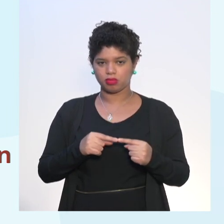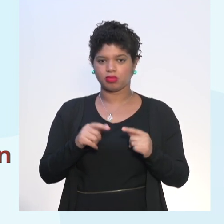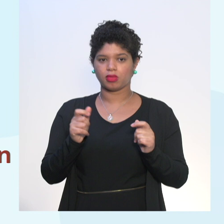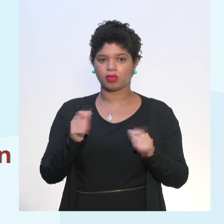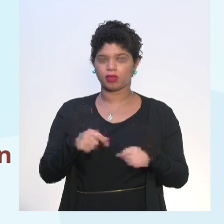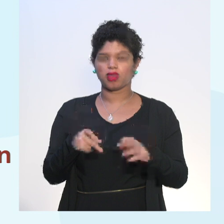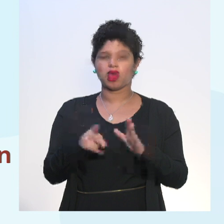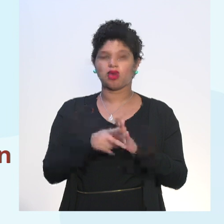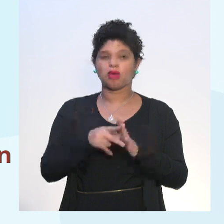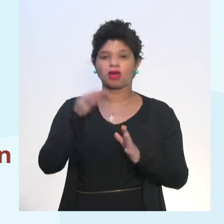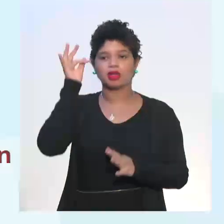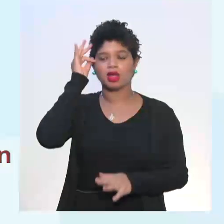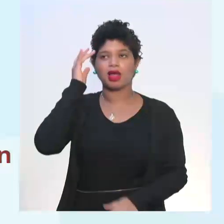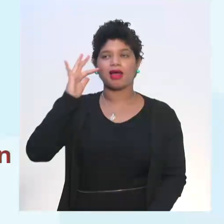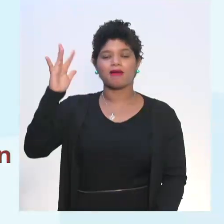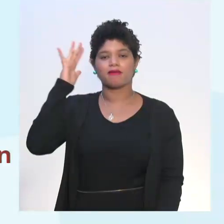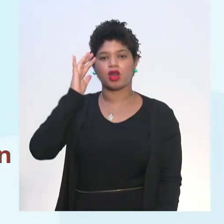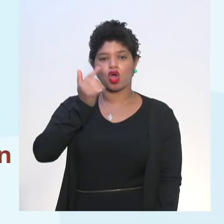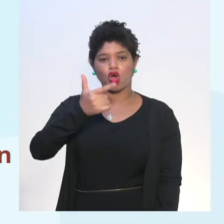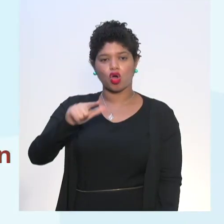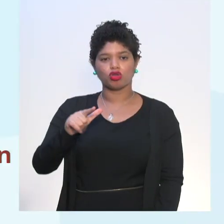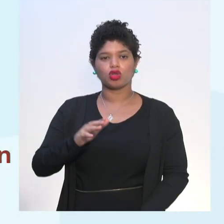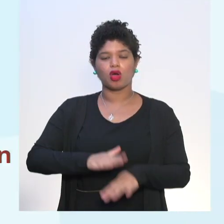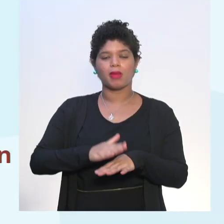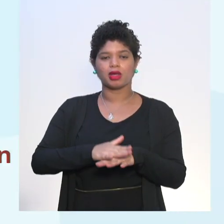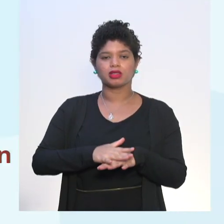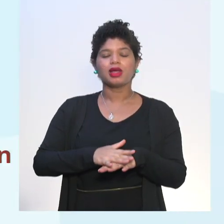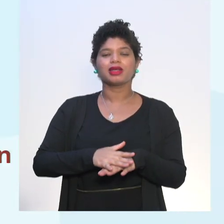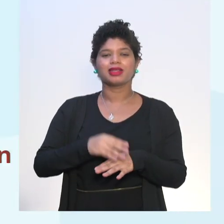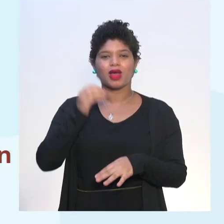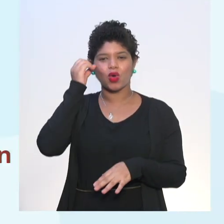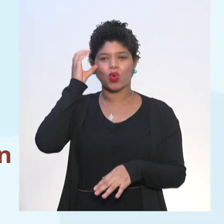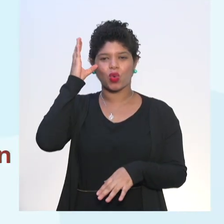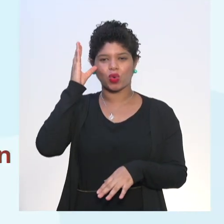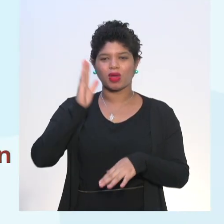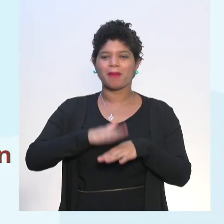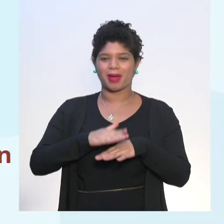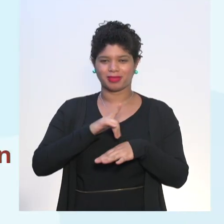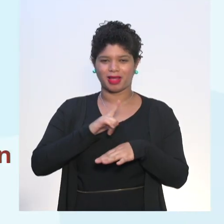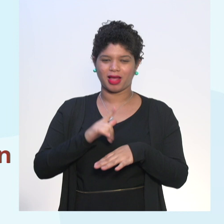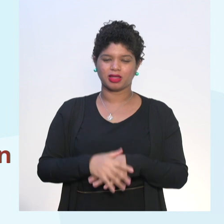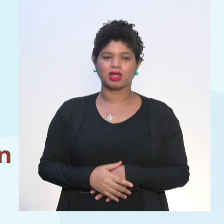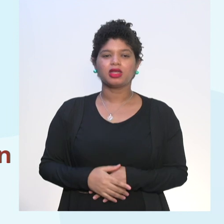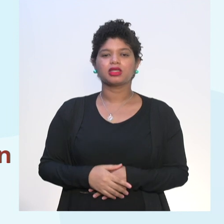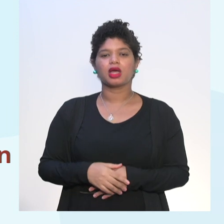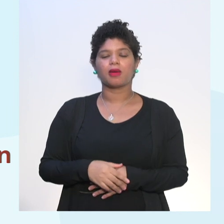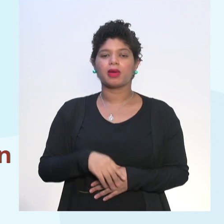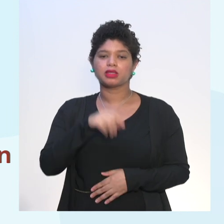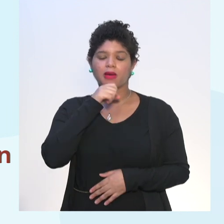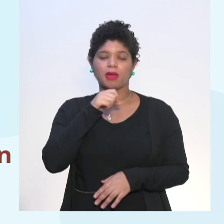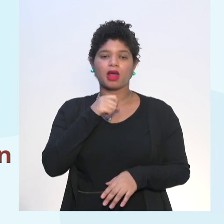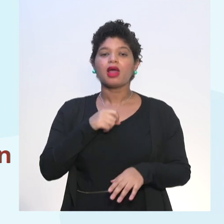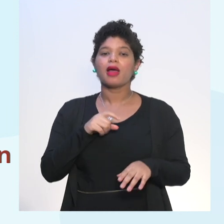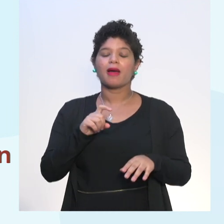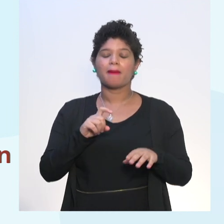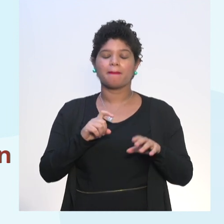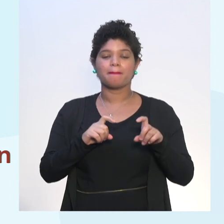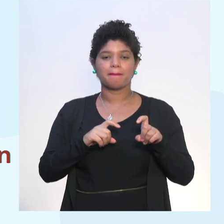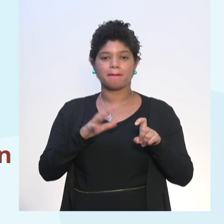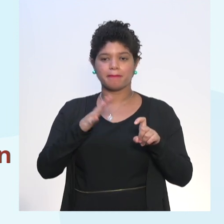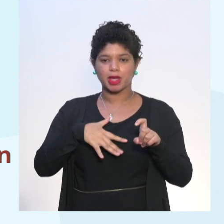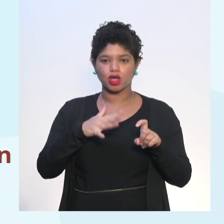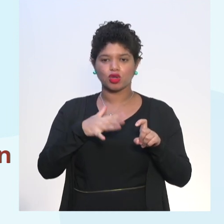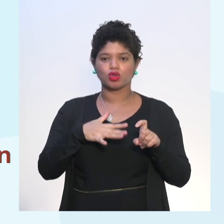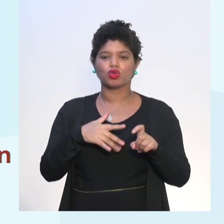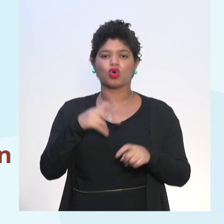do campo da filosofia e outras formas de conhecimento, tais como mito, cultura,